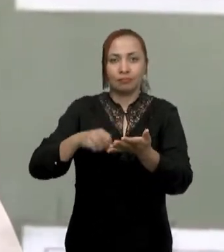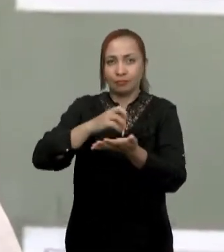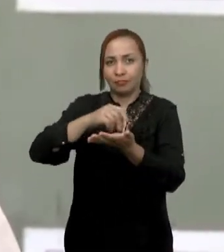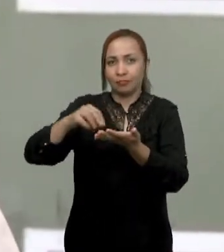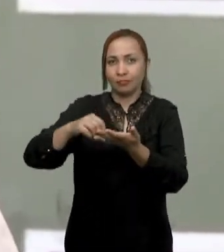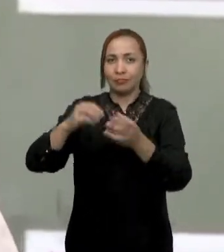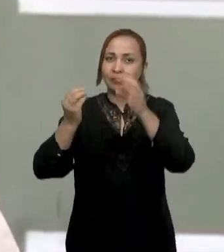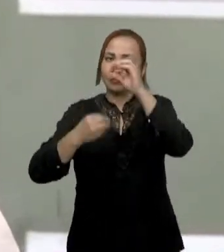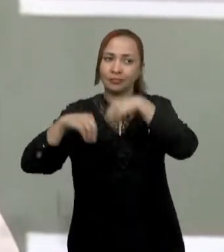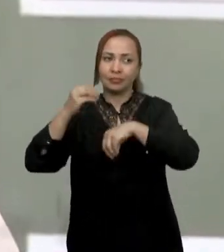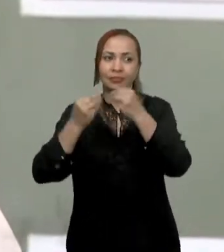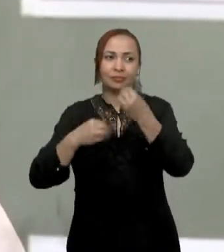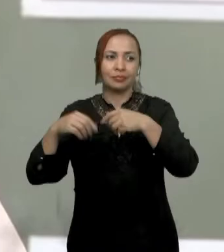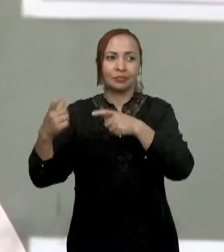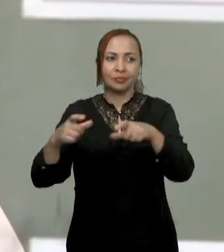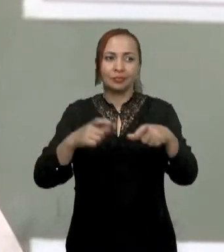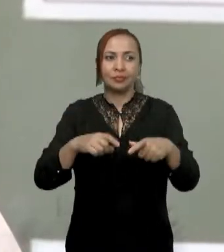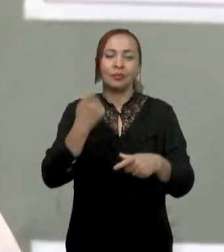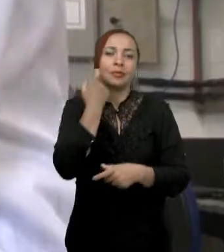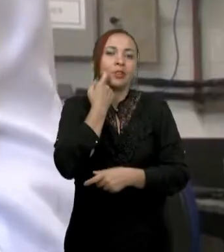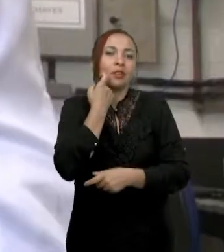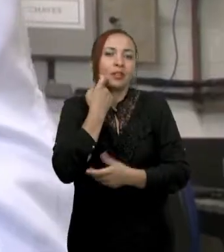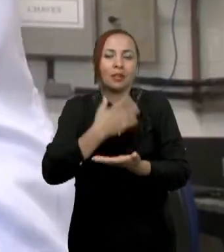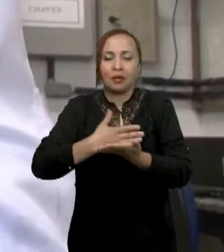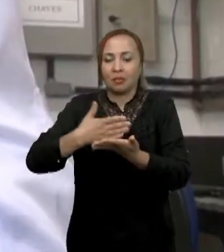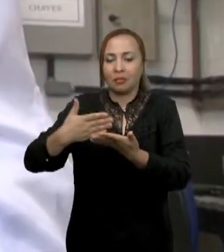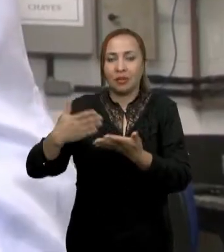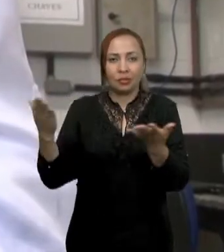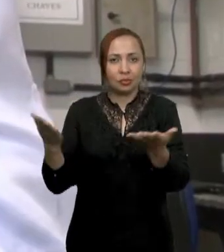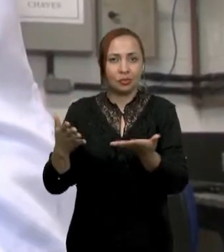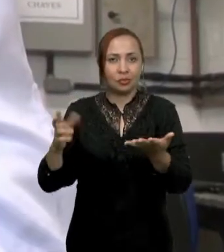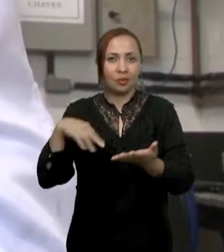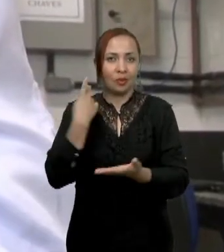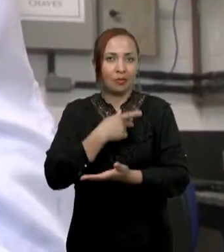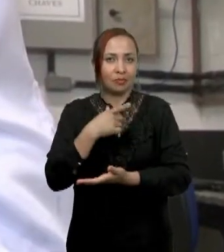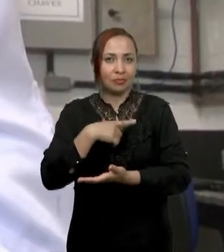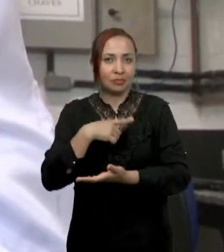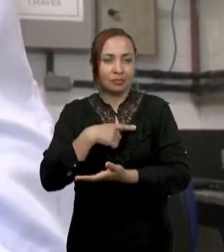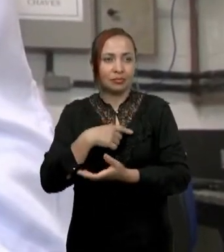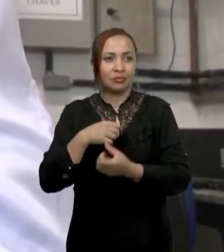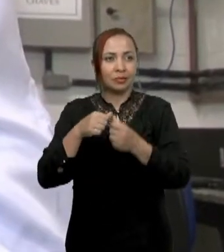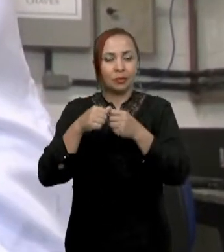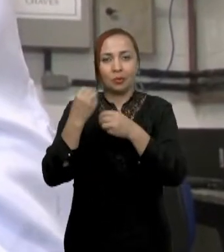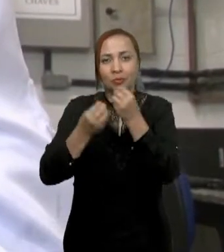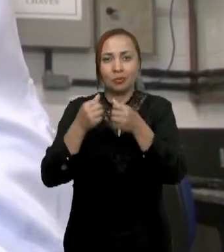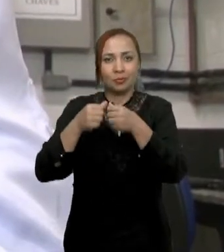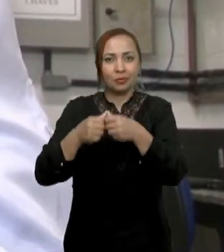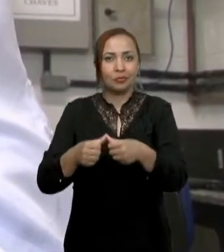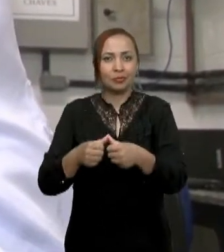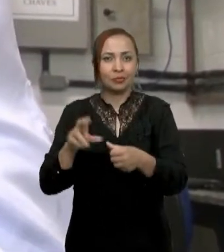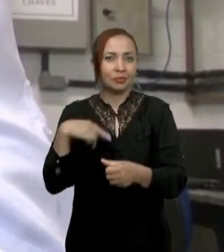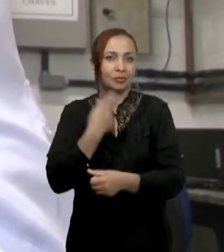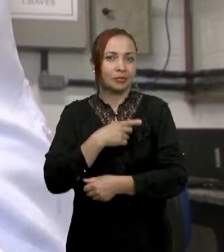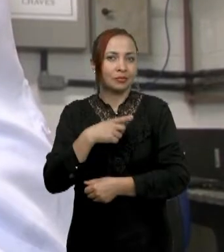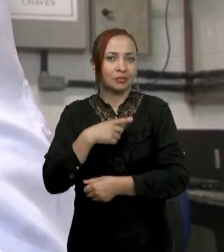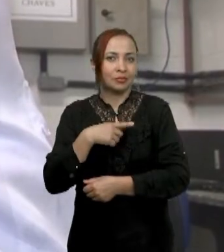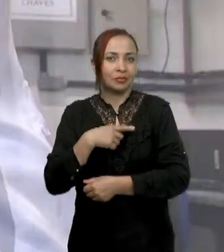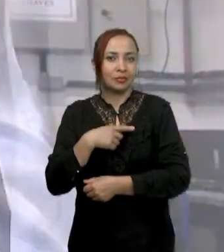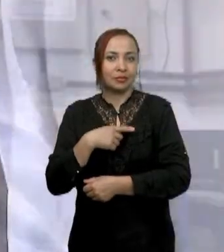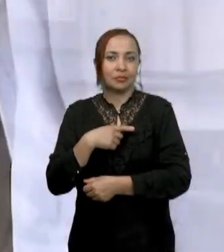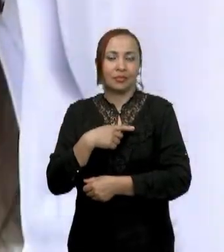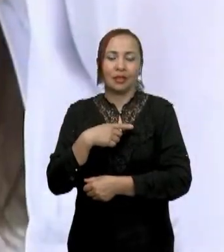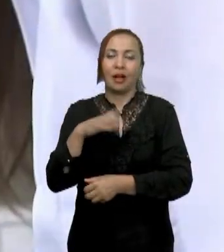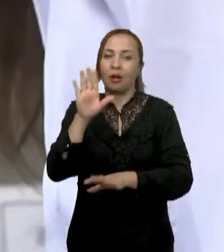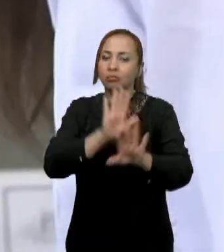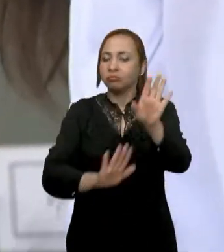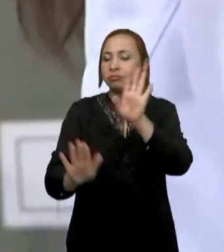descrever plástico em conteúdo estomacal de peixe, né? Então, a partir de agora, a gente realmente tem como afirmar, né, que a gente tem que